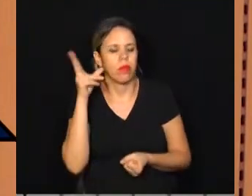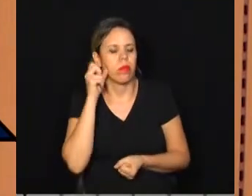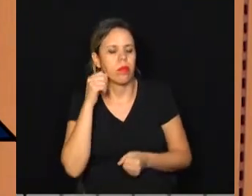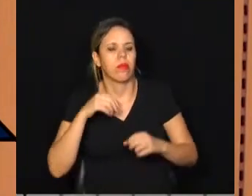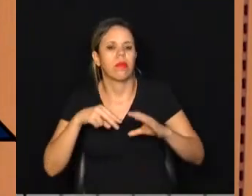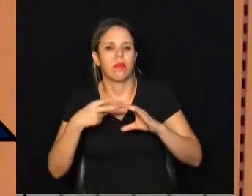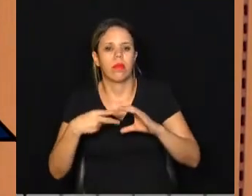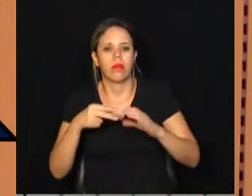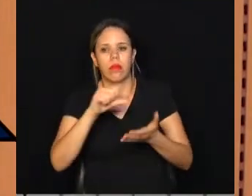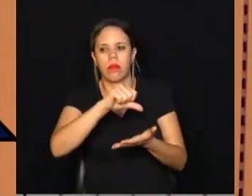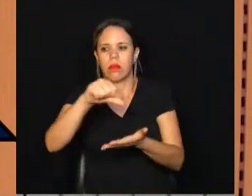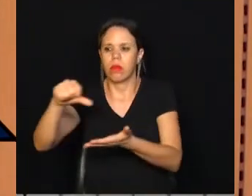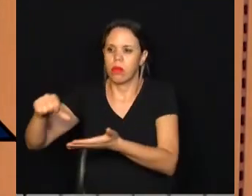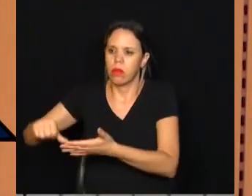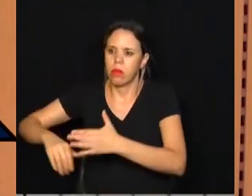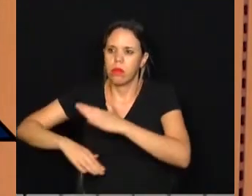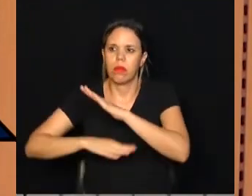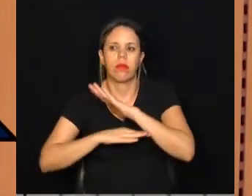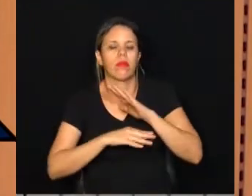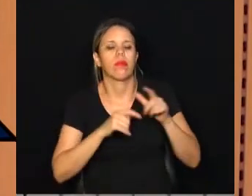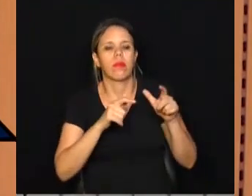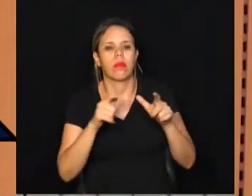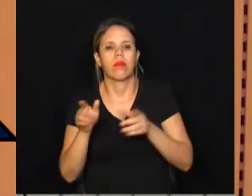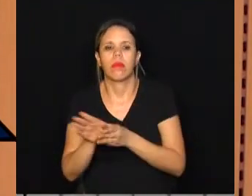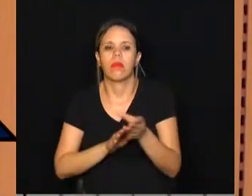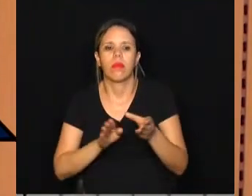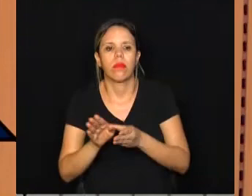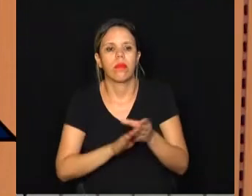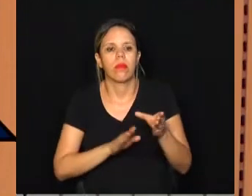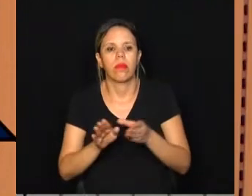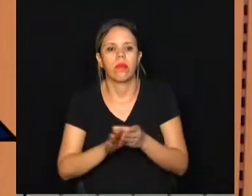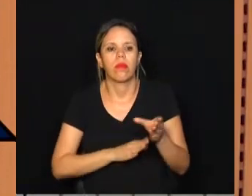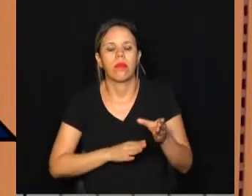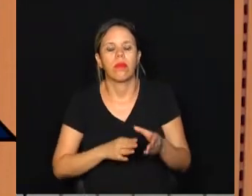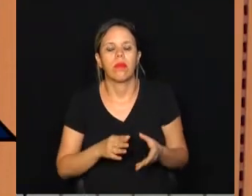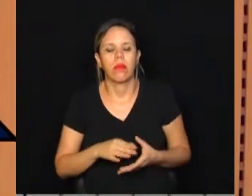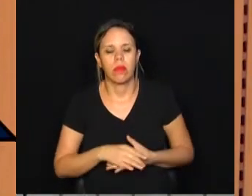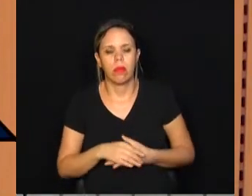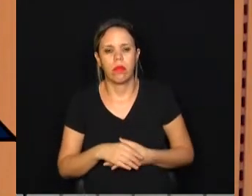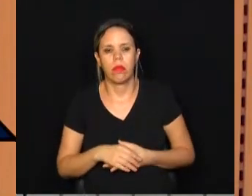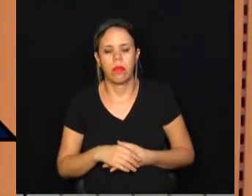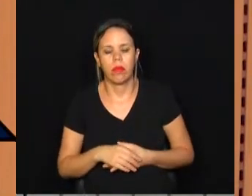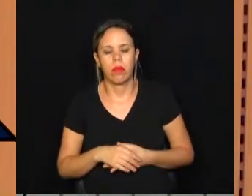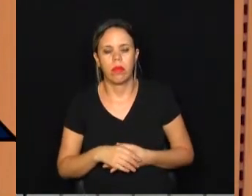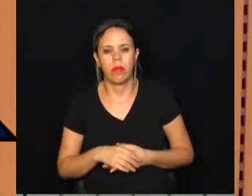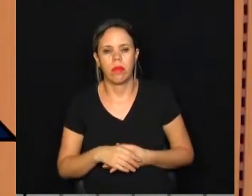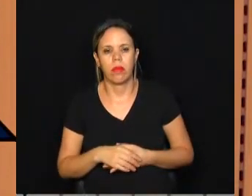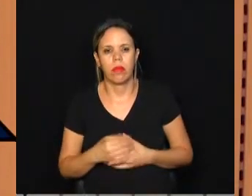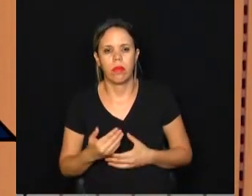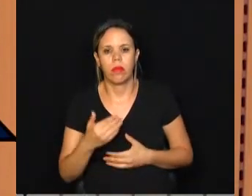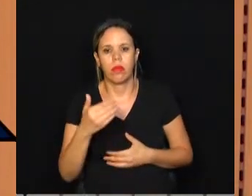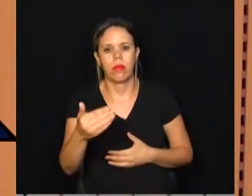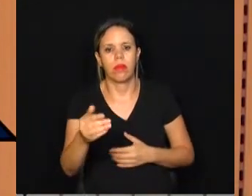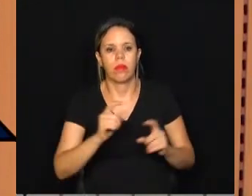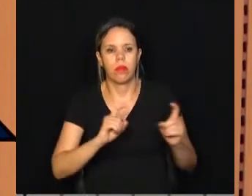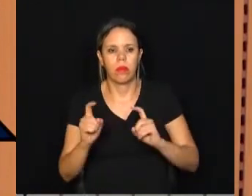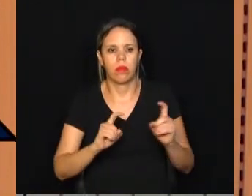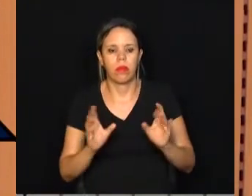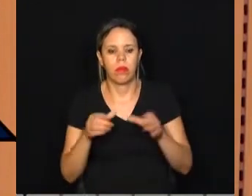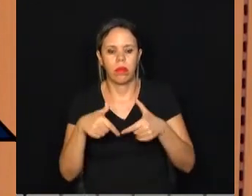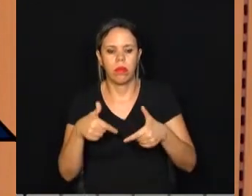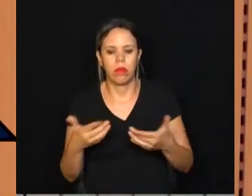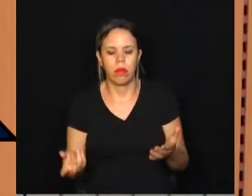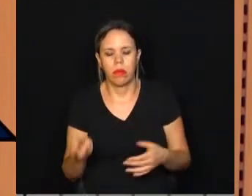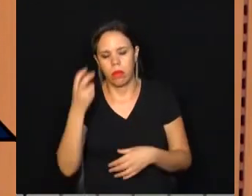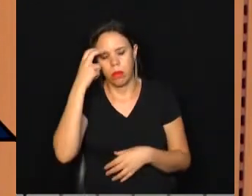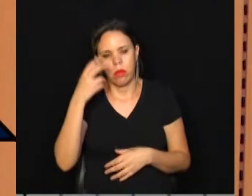câmaras setoriais, territoriais, os conselheiros, conselheiras, lembrando que na próxima reunião dessa comissão, não